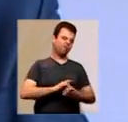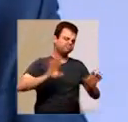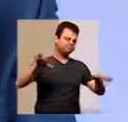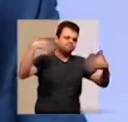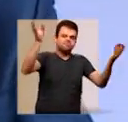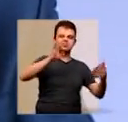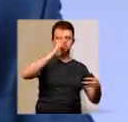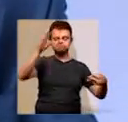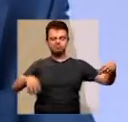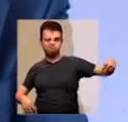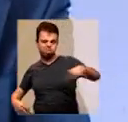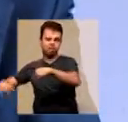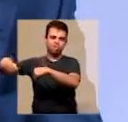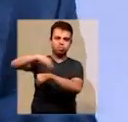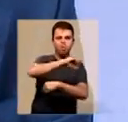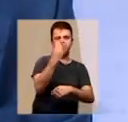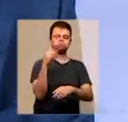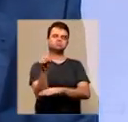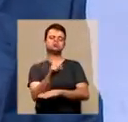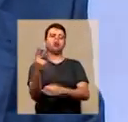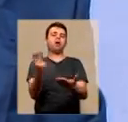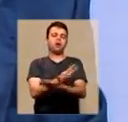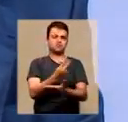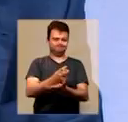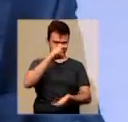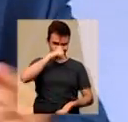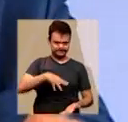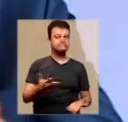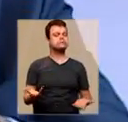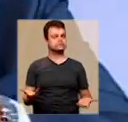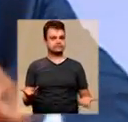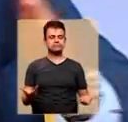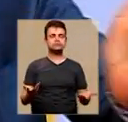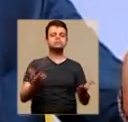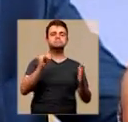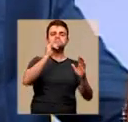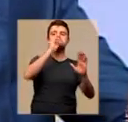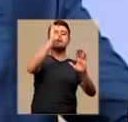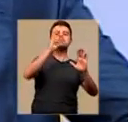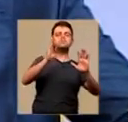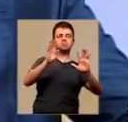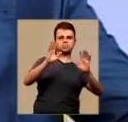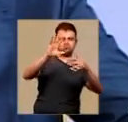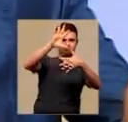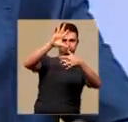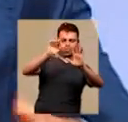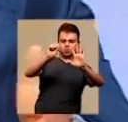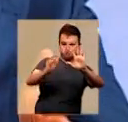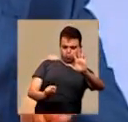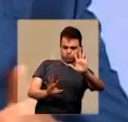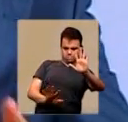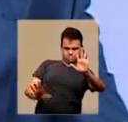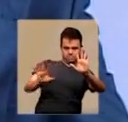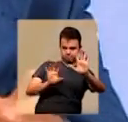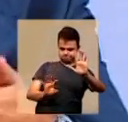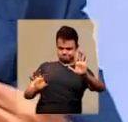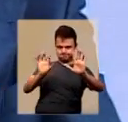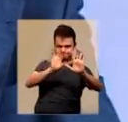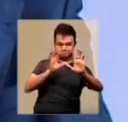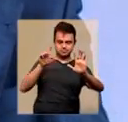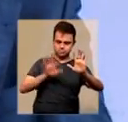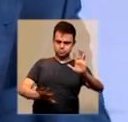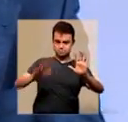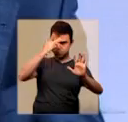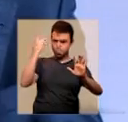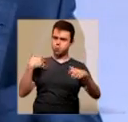no meio do quarteirão, no meio da rua, não respeita nada, mas lá fora, mesmo aqui no Brasil, na parte do sul, há um respeito muito grande do pedestre e